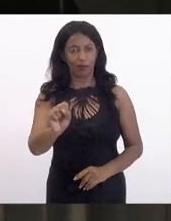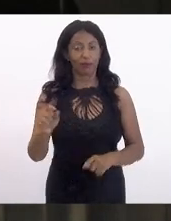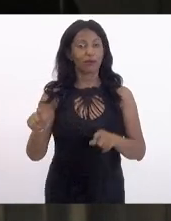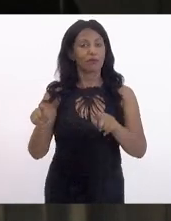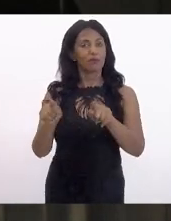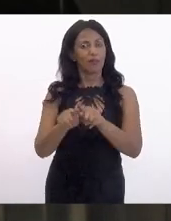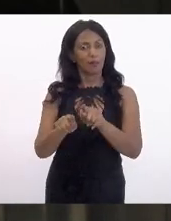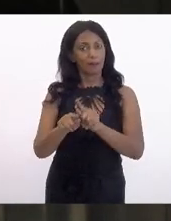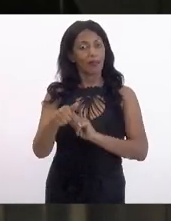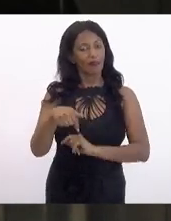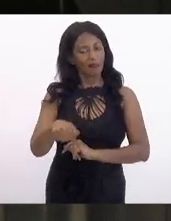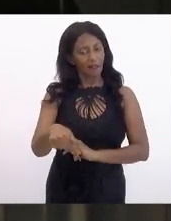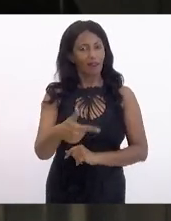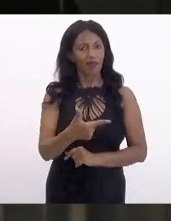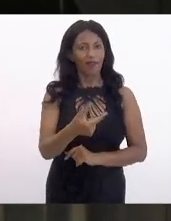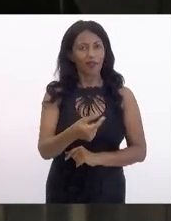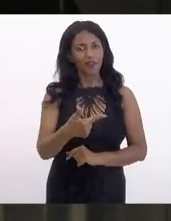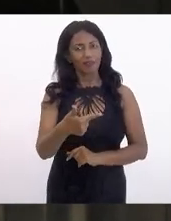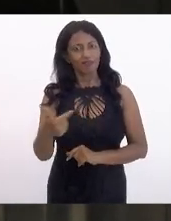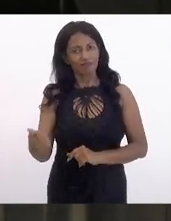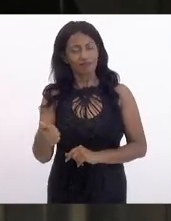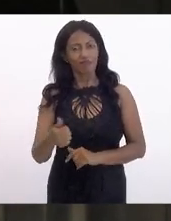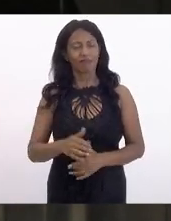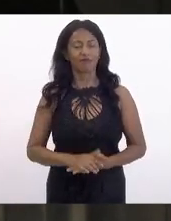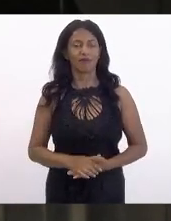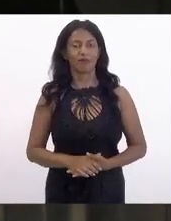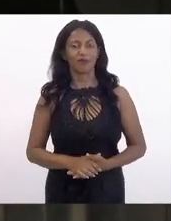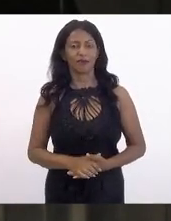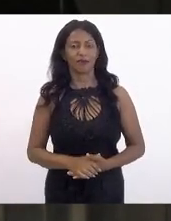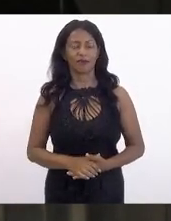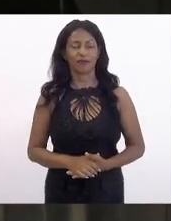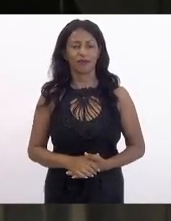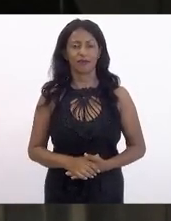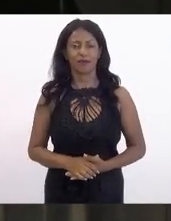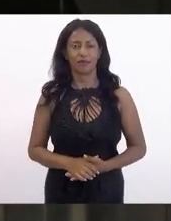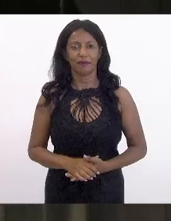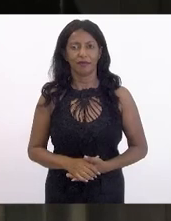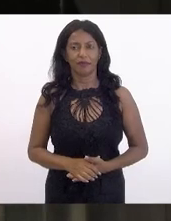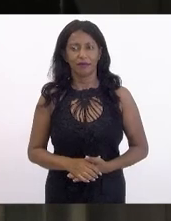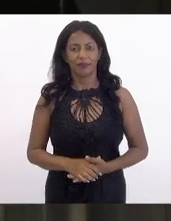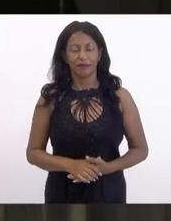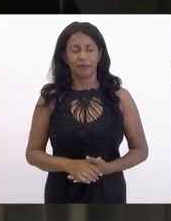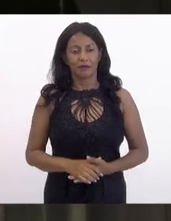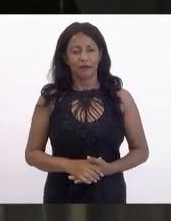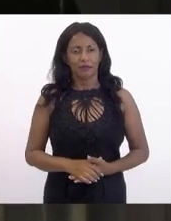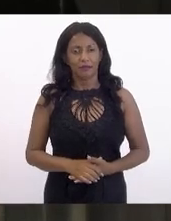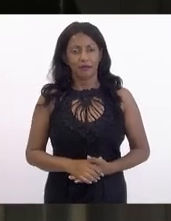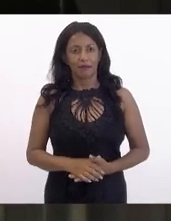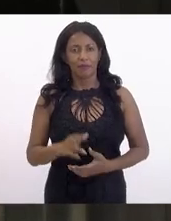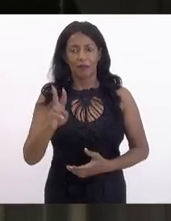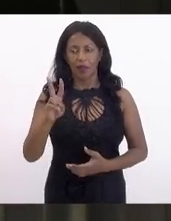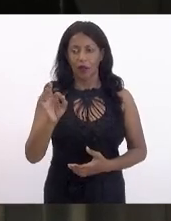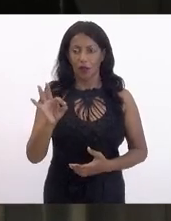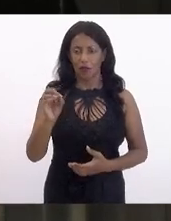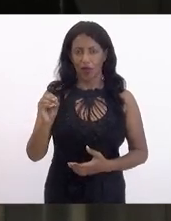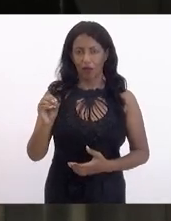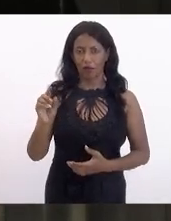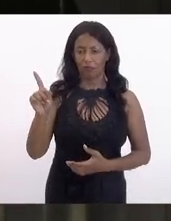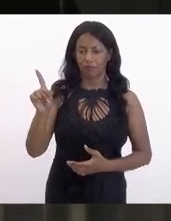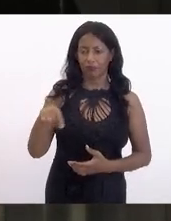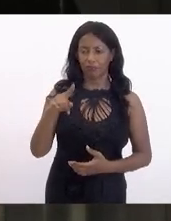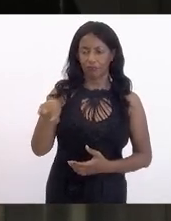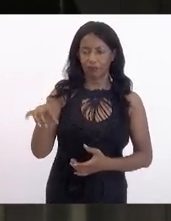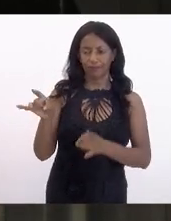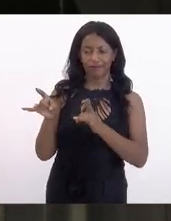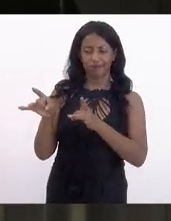também de 2021 ela o veto foi derrubado